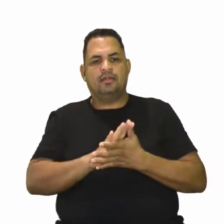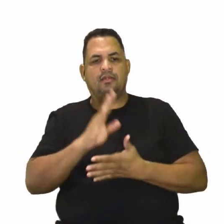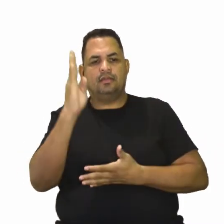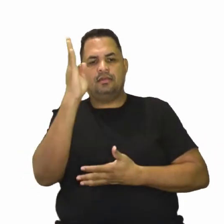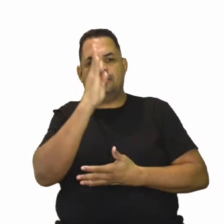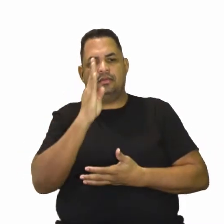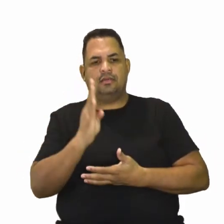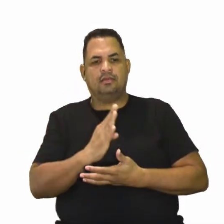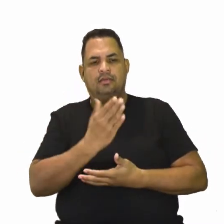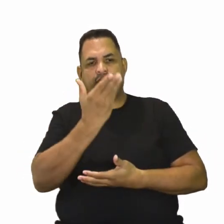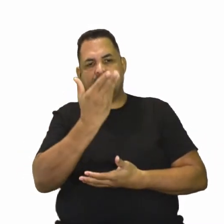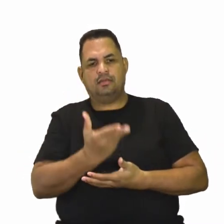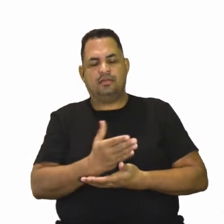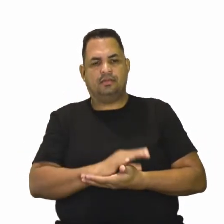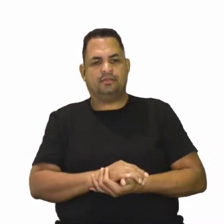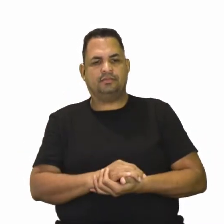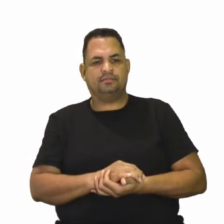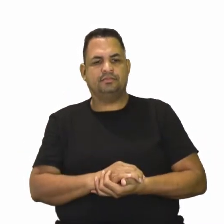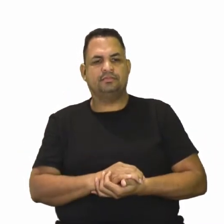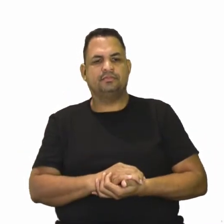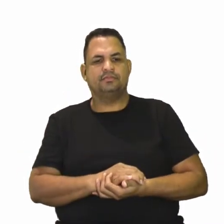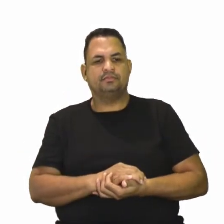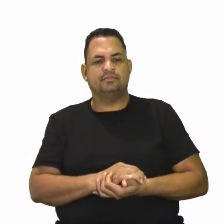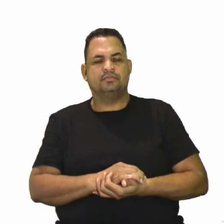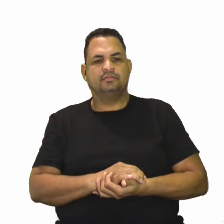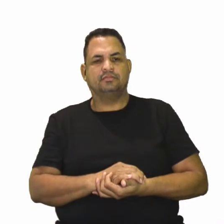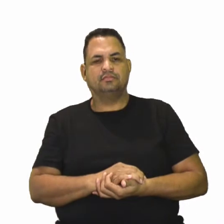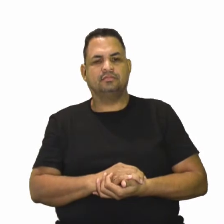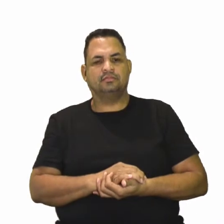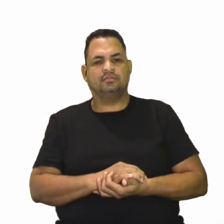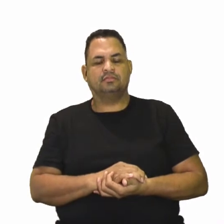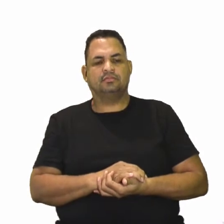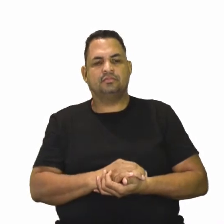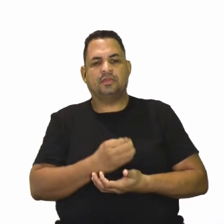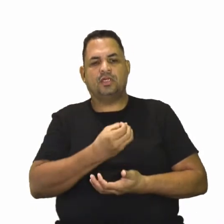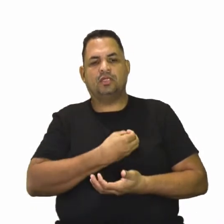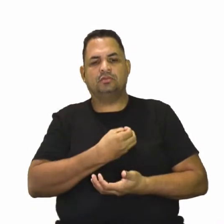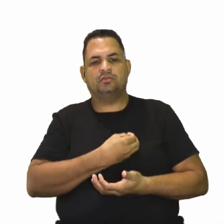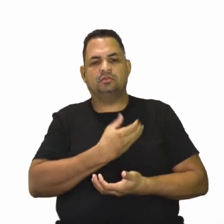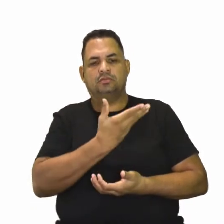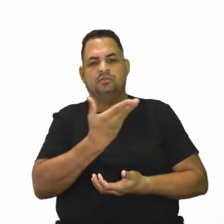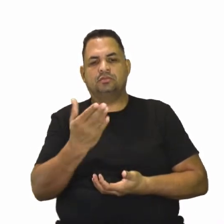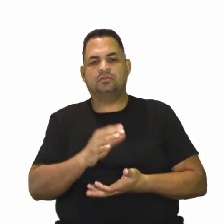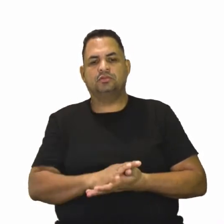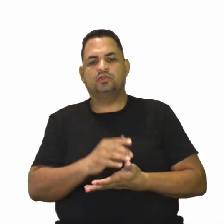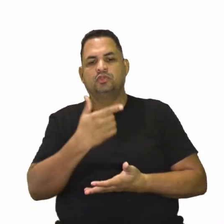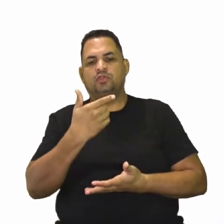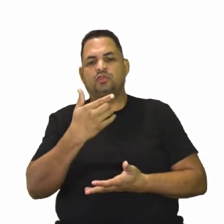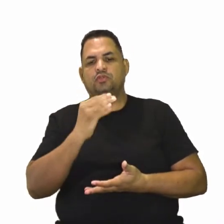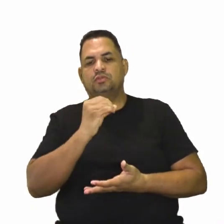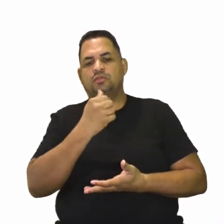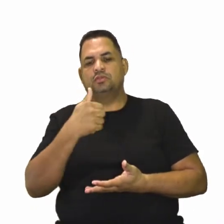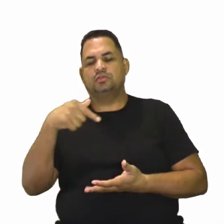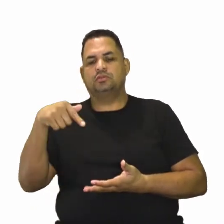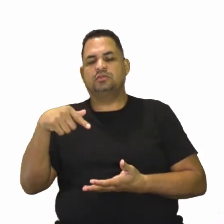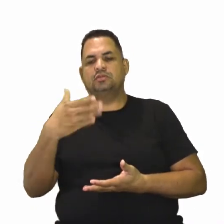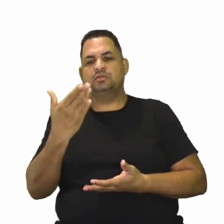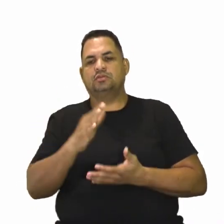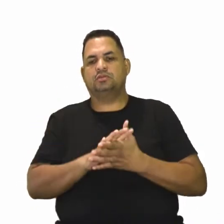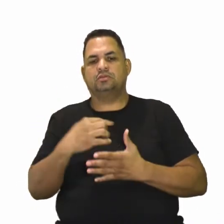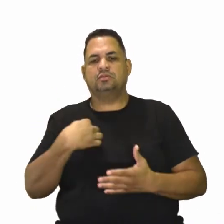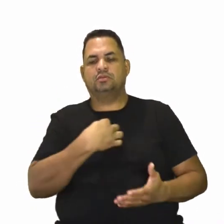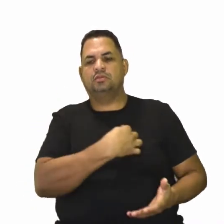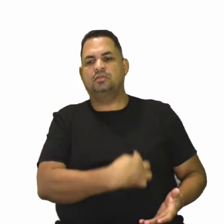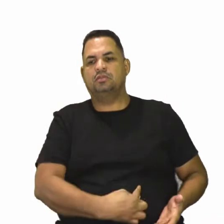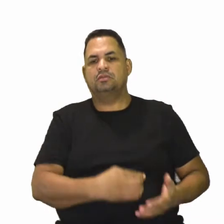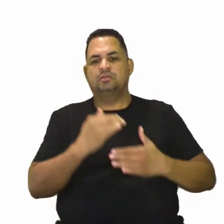o Brasil aqui. Então, isso aqui é um dado de 2017. Mas a China, ela está